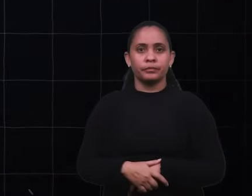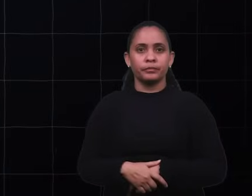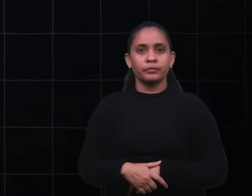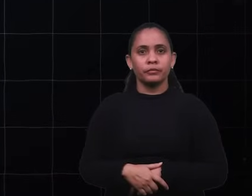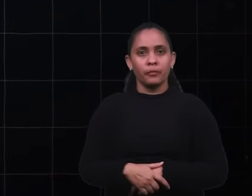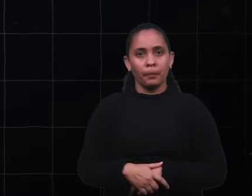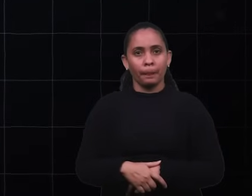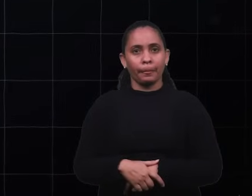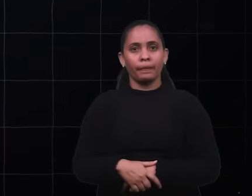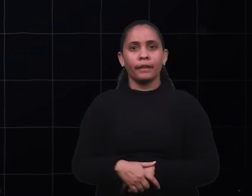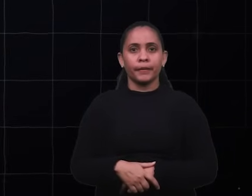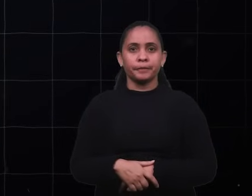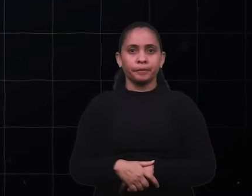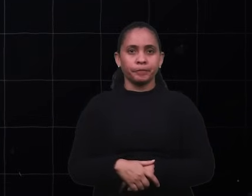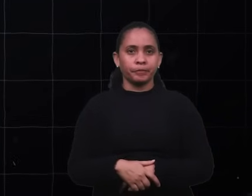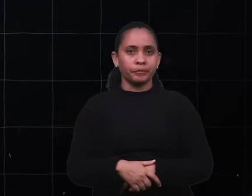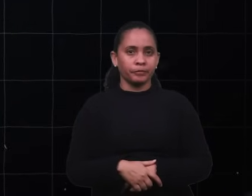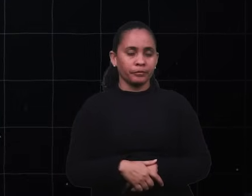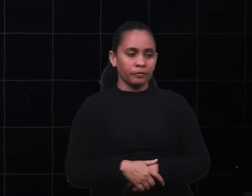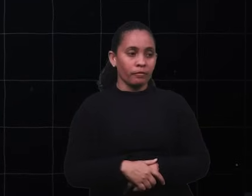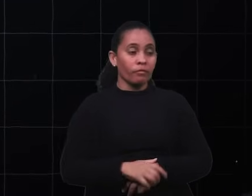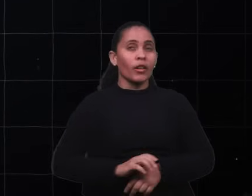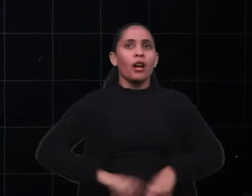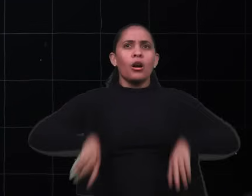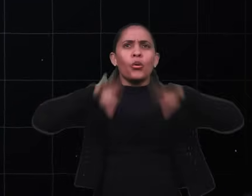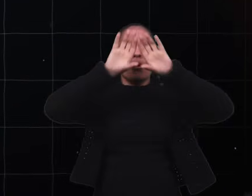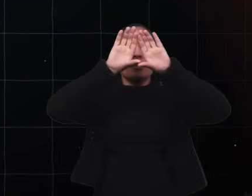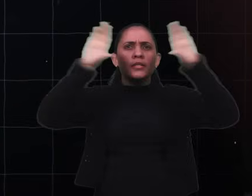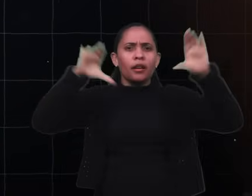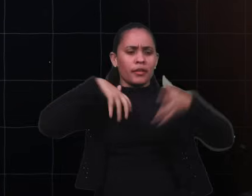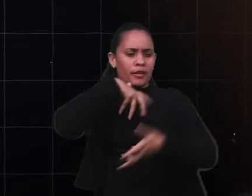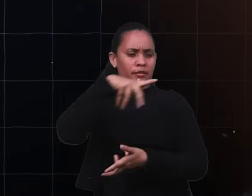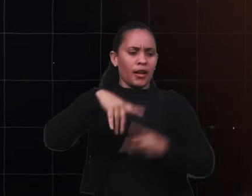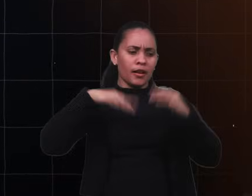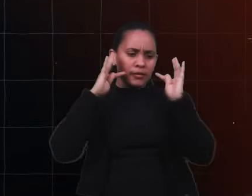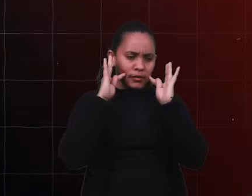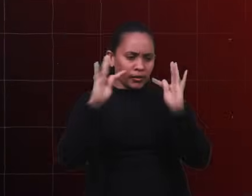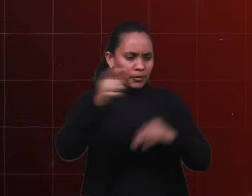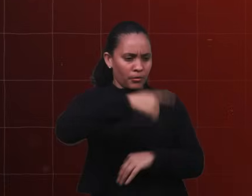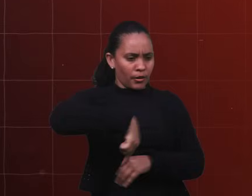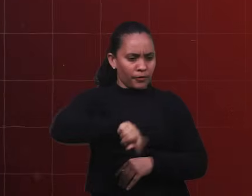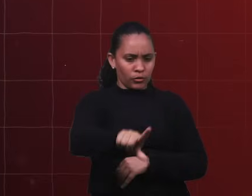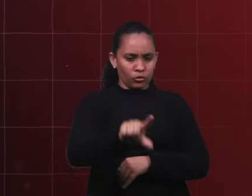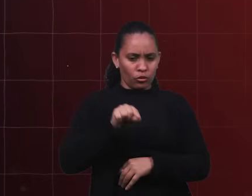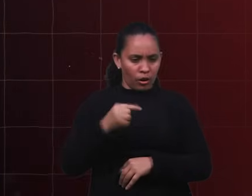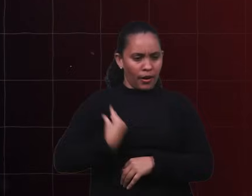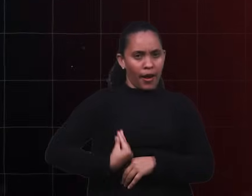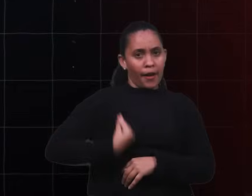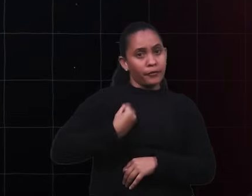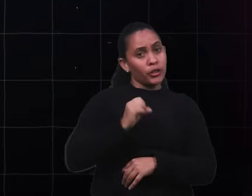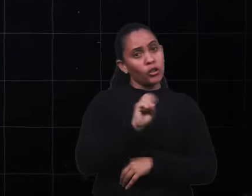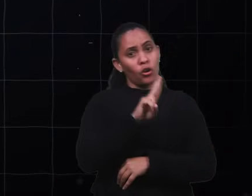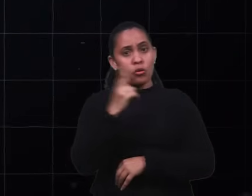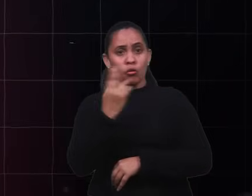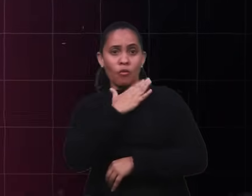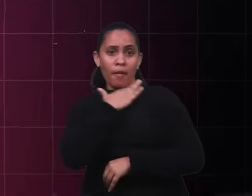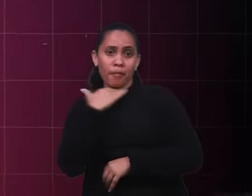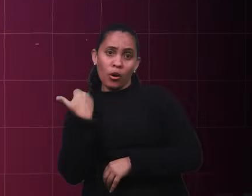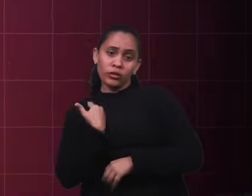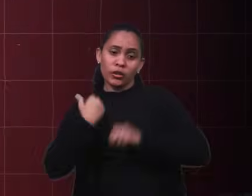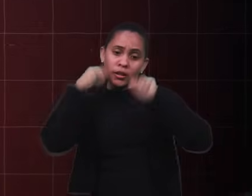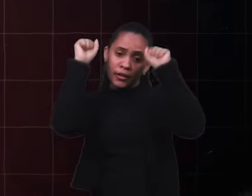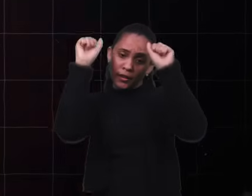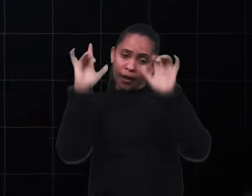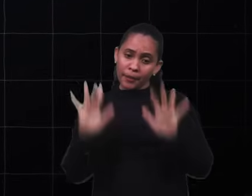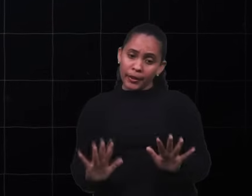eu tomo os céus e a terra como testemunho, para que vocês escolham entre a vida e a morte, entre a